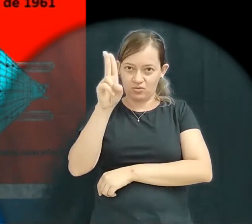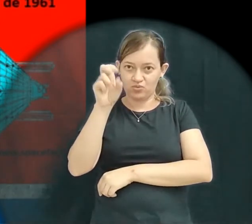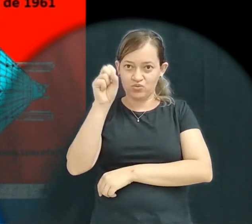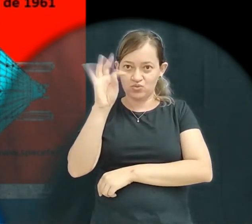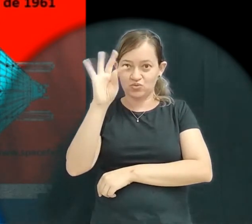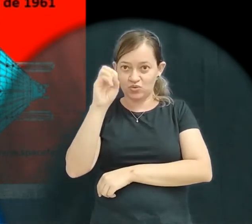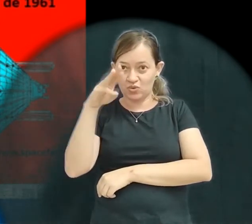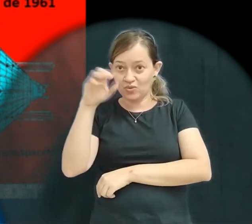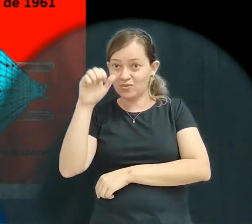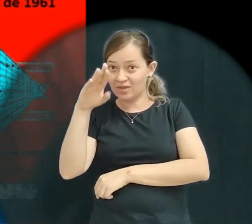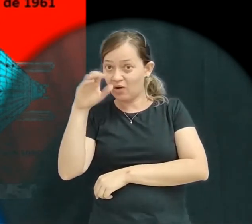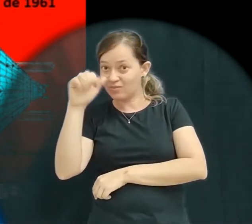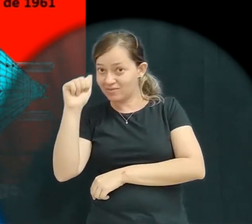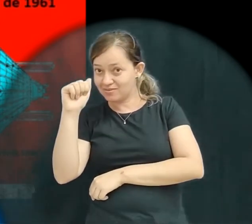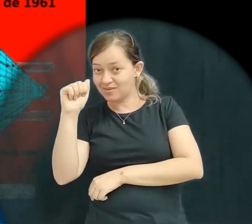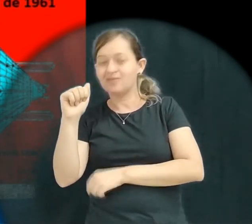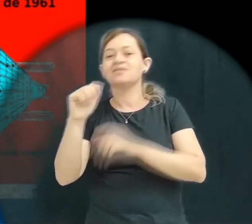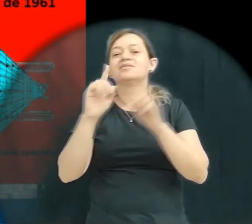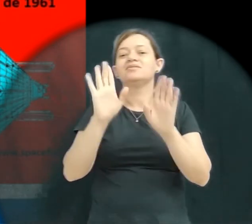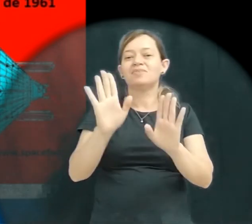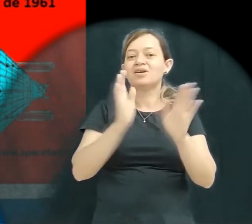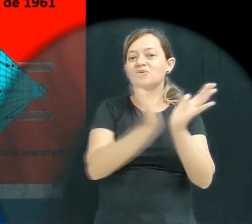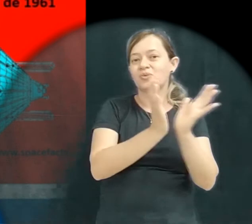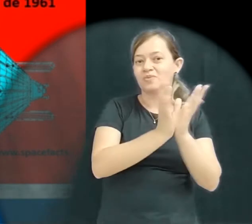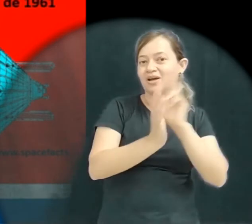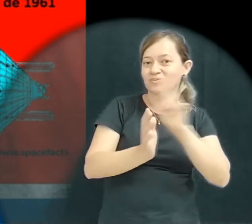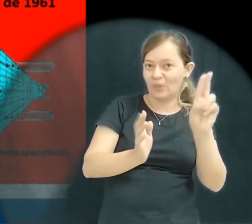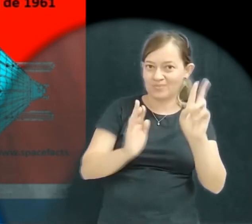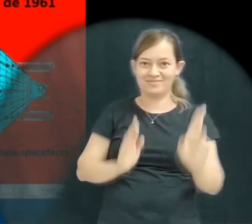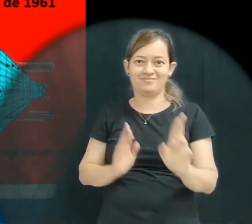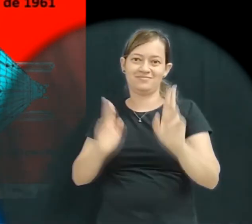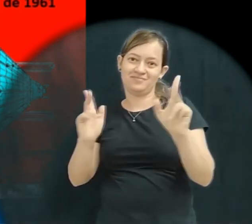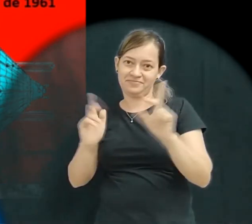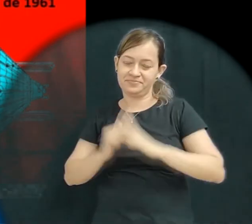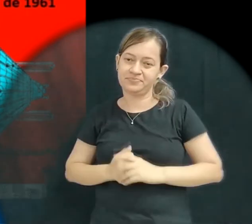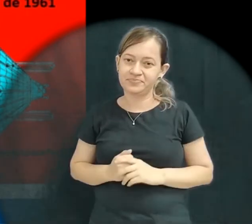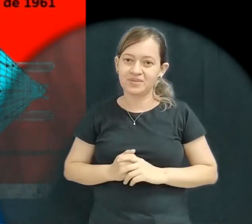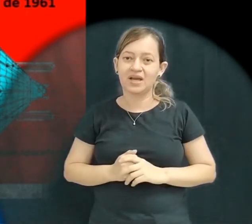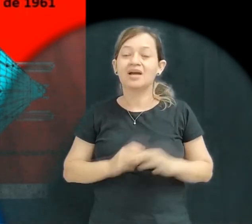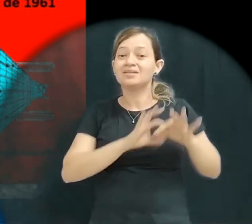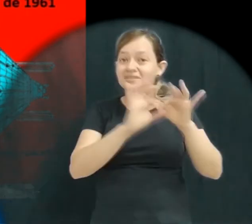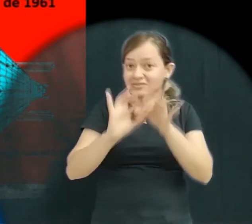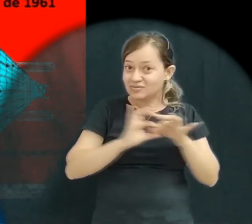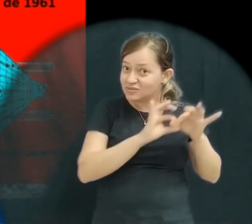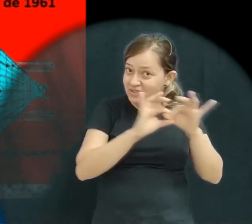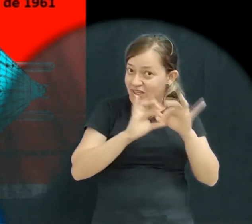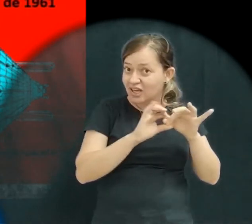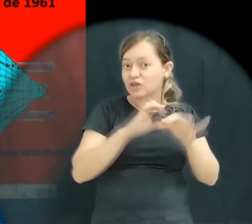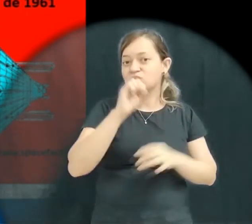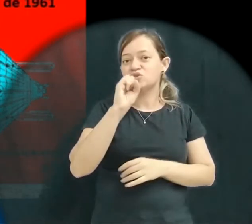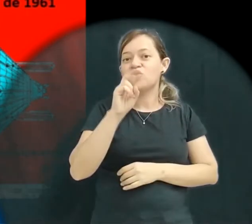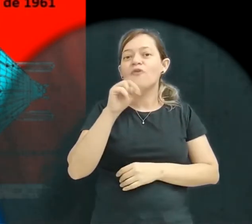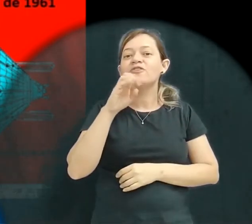cosmonautas. Então ele fez um voo orbital e depois retornou. Foi também a União Soviética que lançou o primeiro